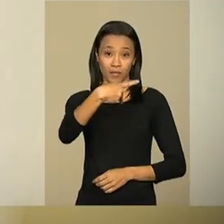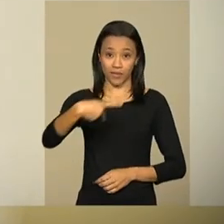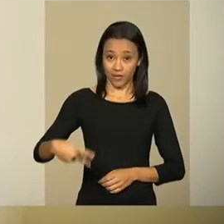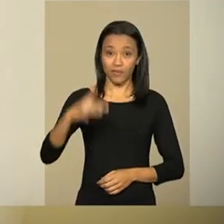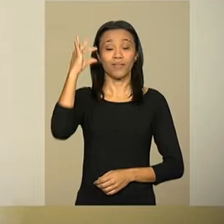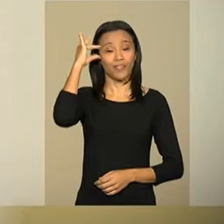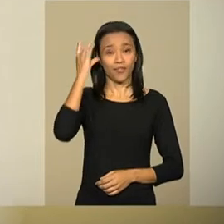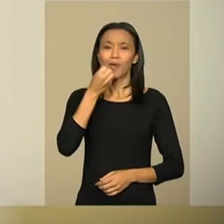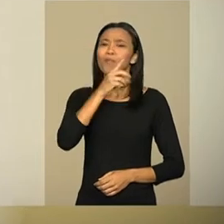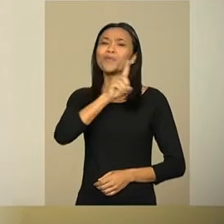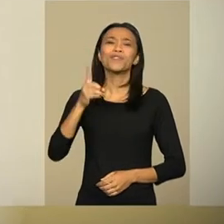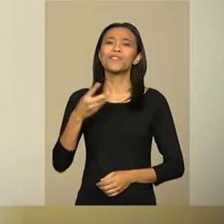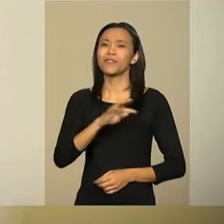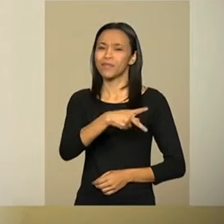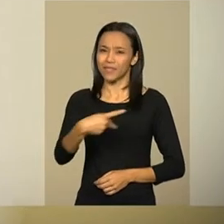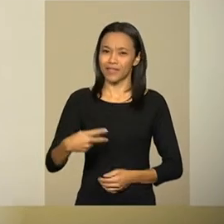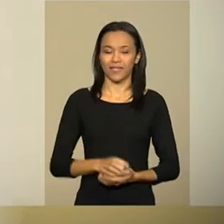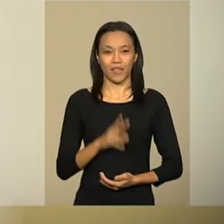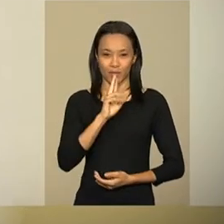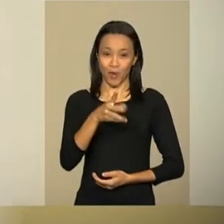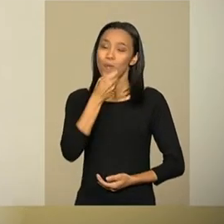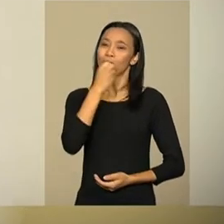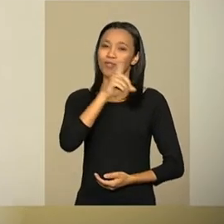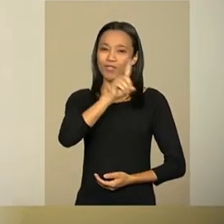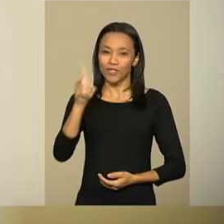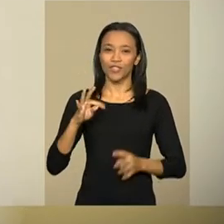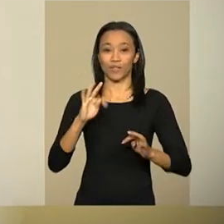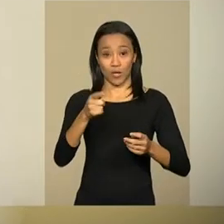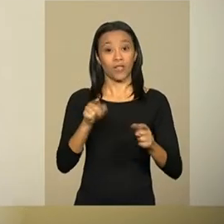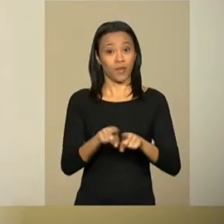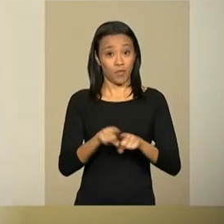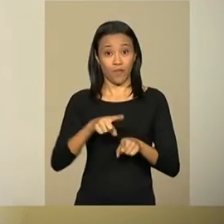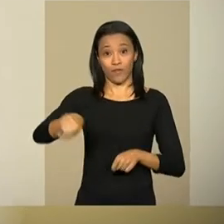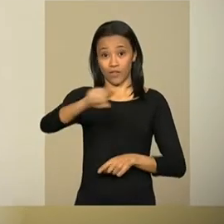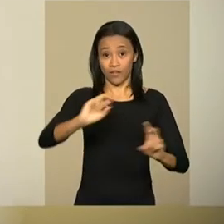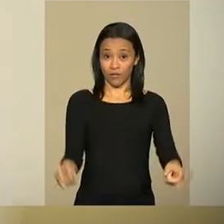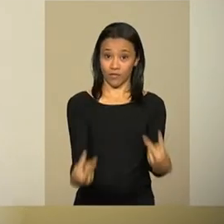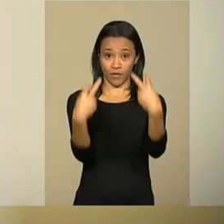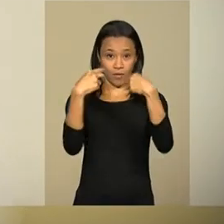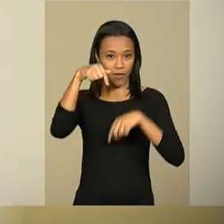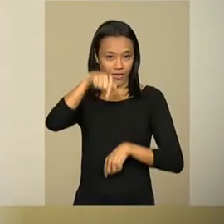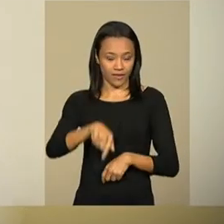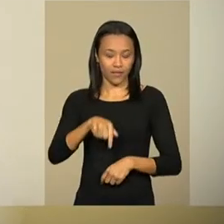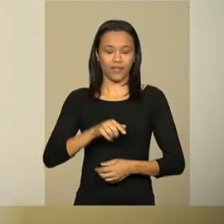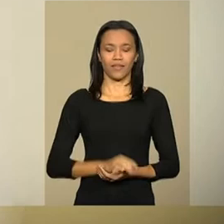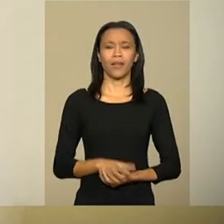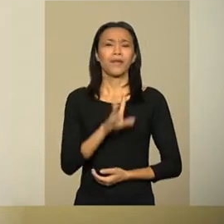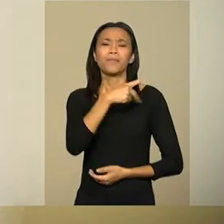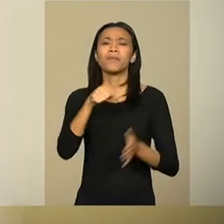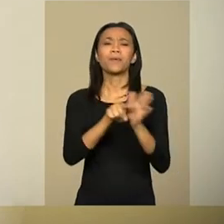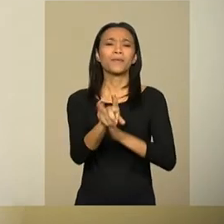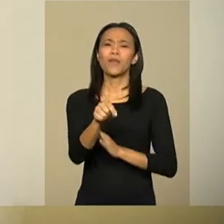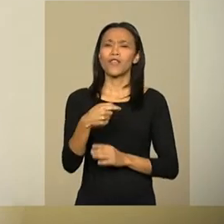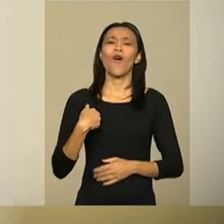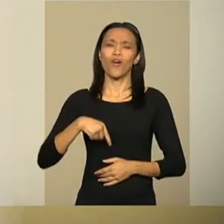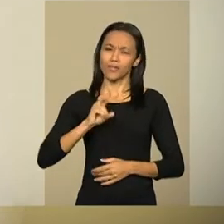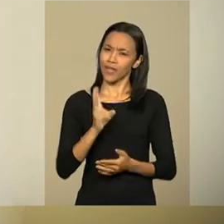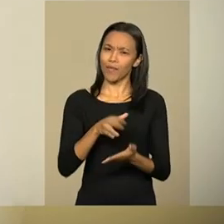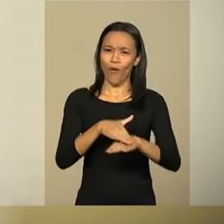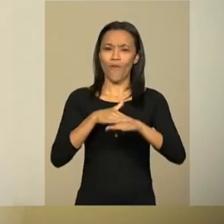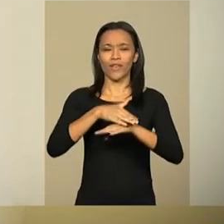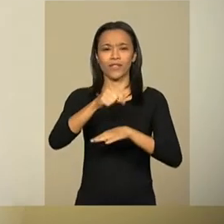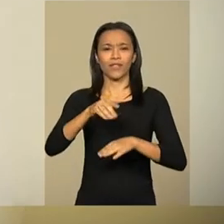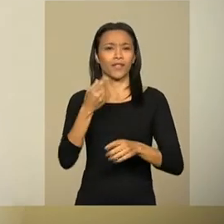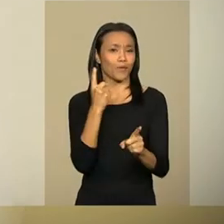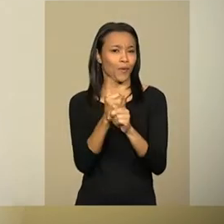a presença Dilma Bom dia presidenta Bom dia Luciano e bom dia para você que nos acompanha aqui no café apresenta Vira e Mexe a gente conversa aqui no café